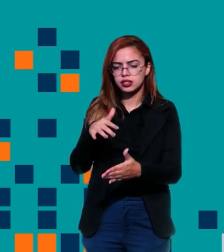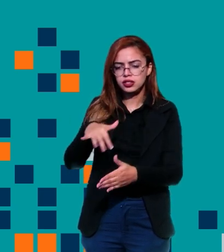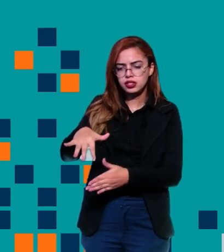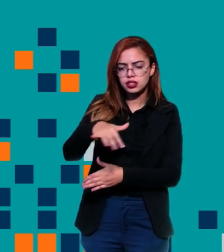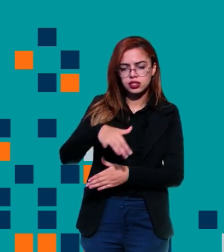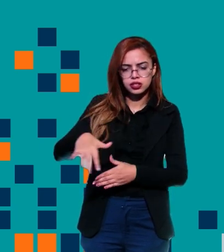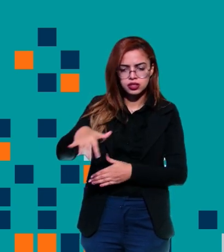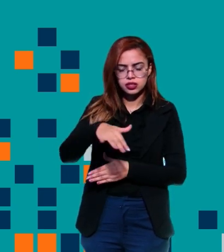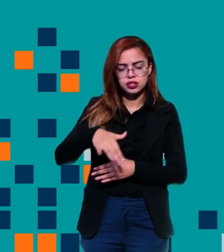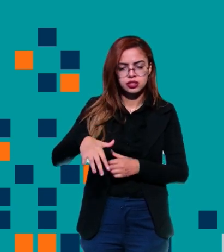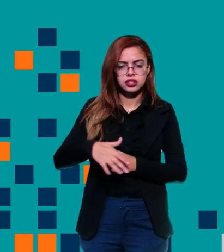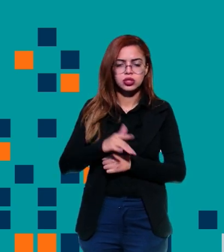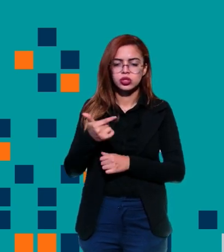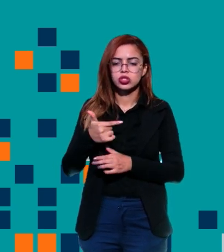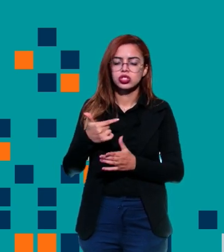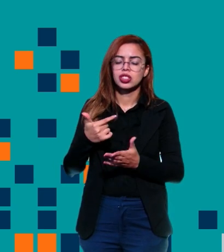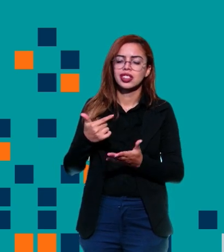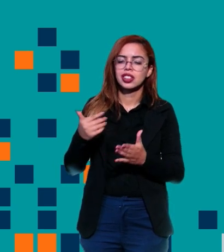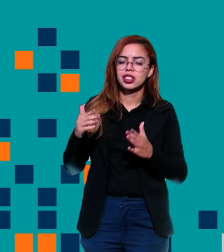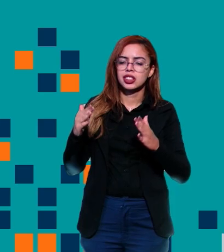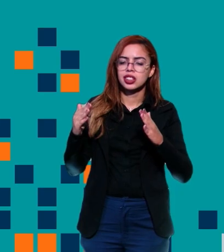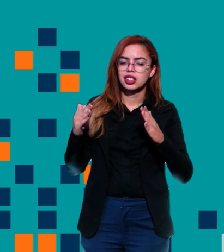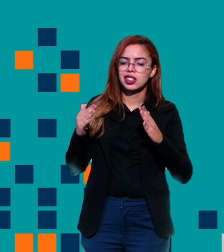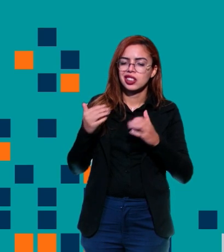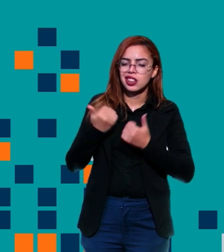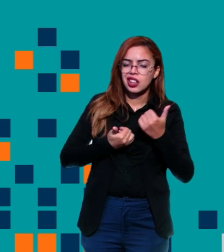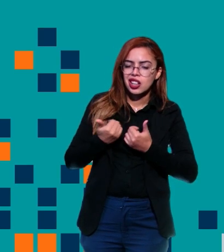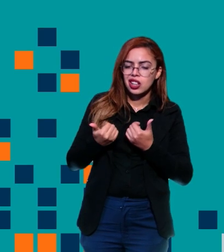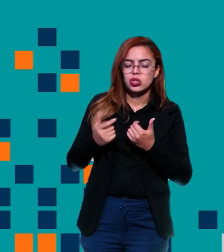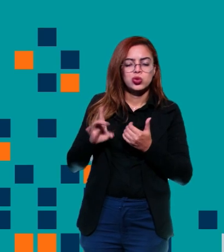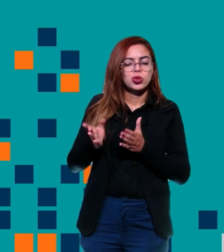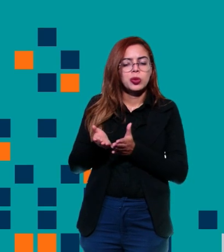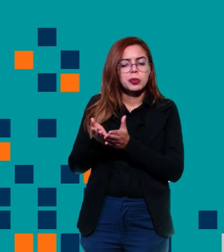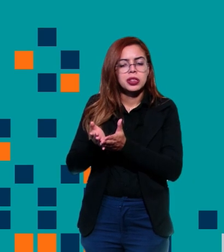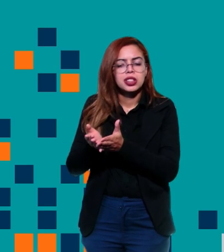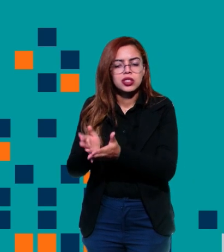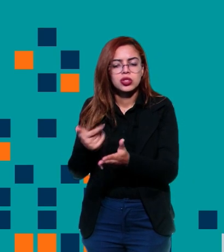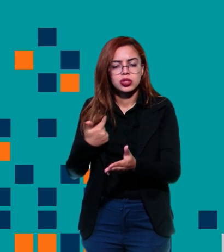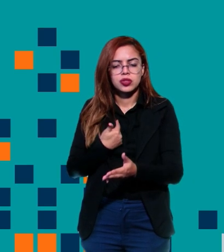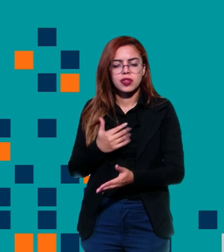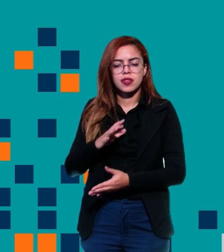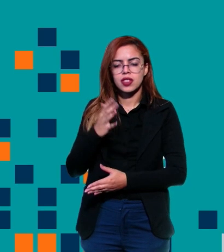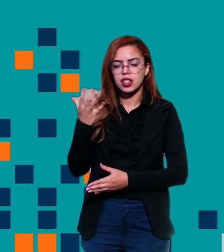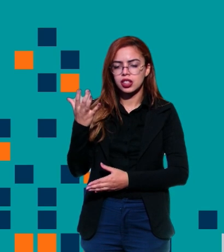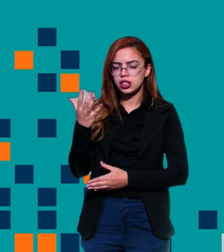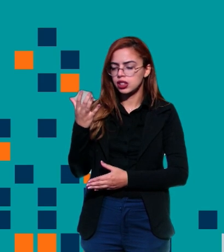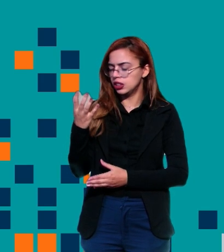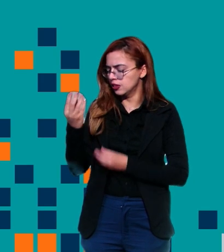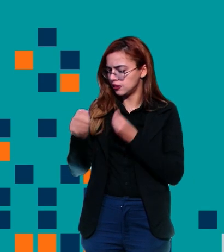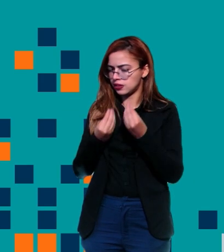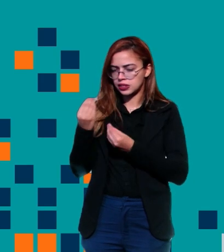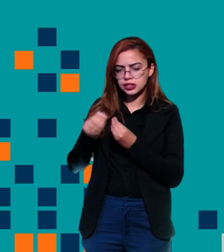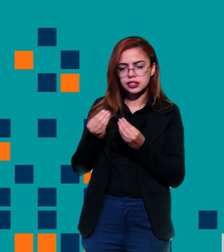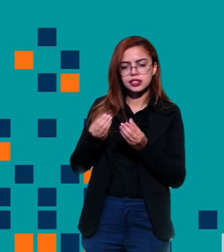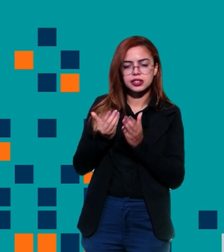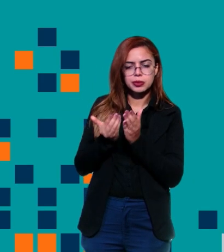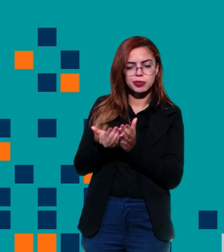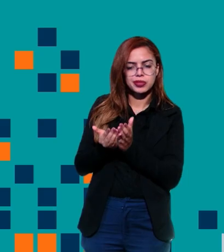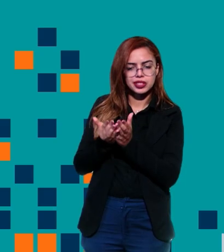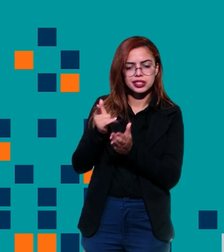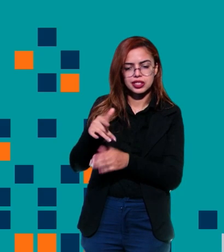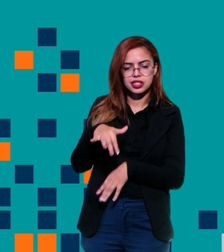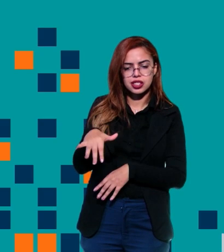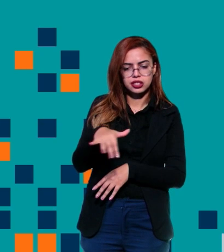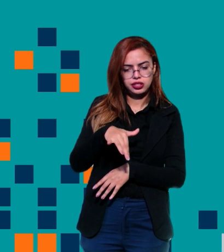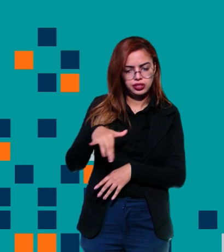não chega carro, só chega de barco. Então, a gente resolveu fazer isso tudo como eles fazem o barco nessa